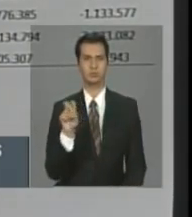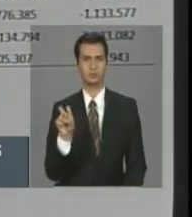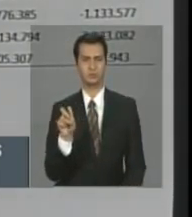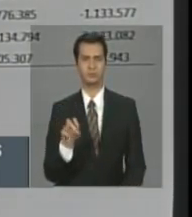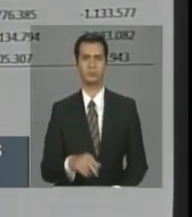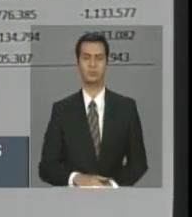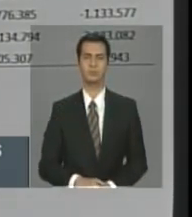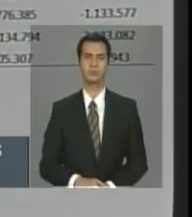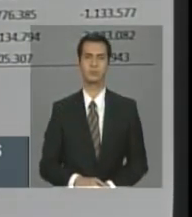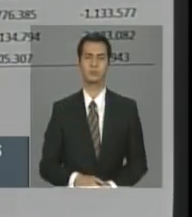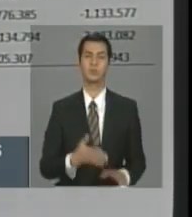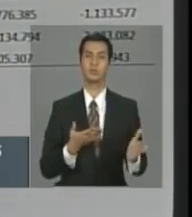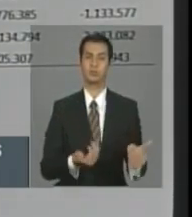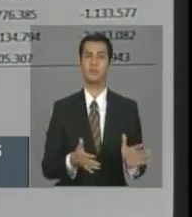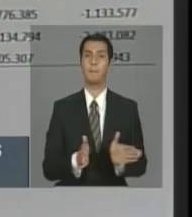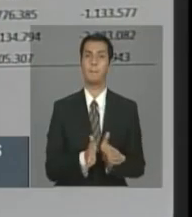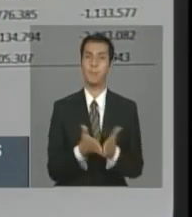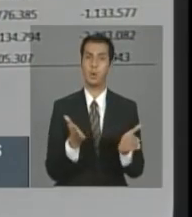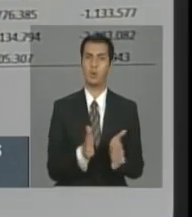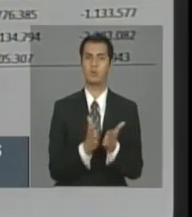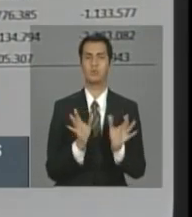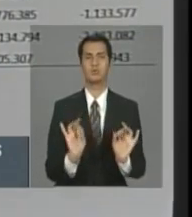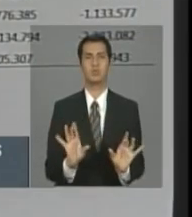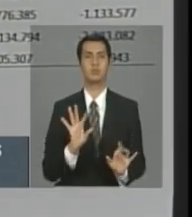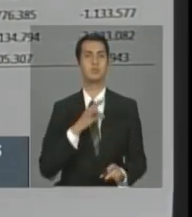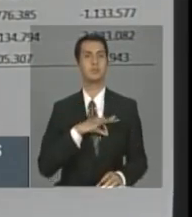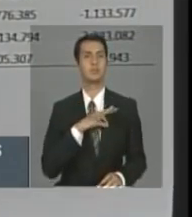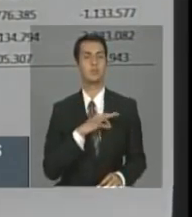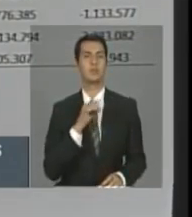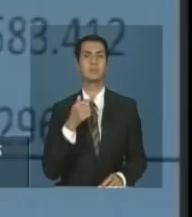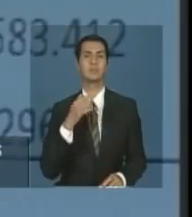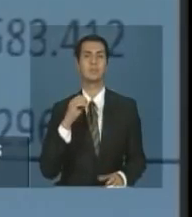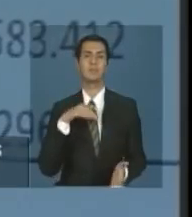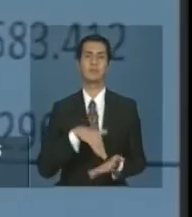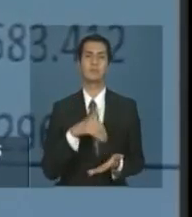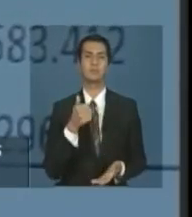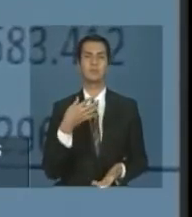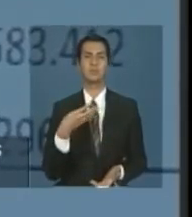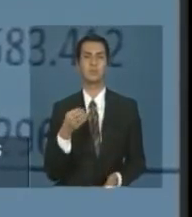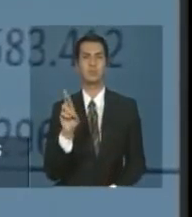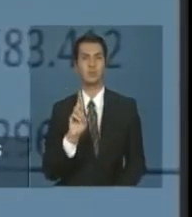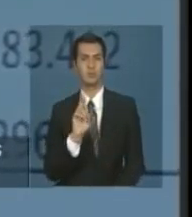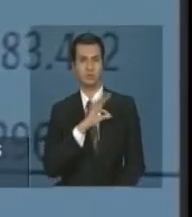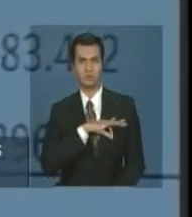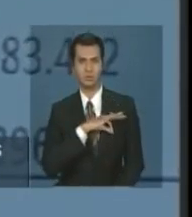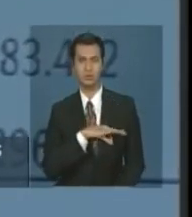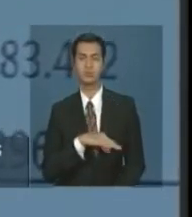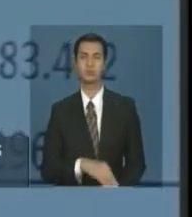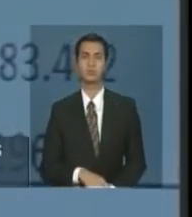1,5. O número de jovens pobres, que é quem recebe entre 70 e 140, caiu de